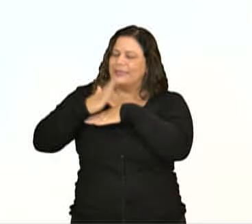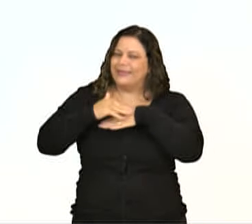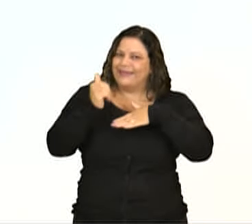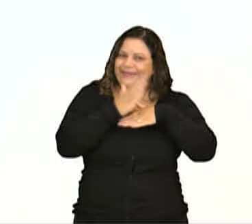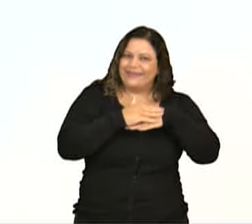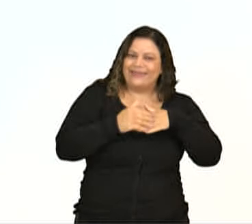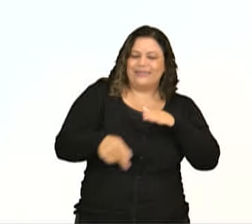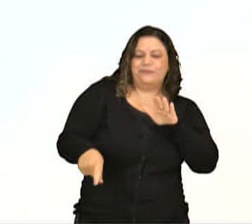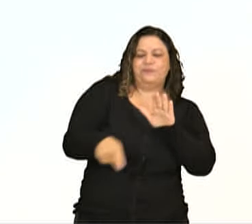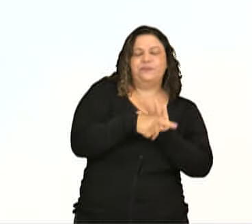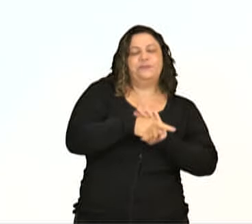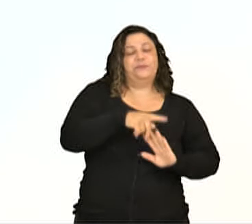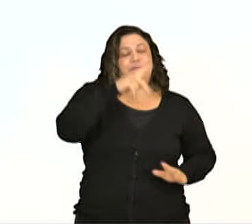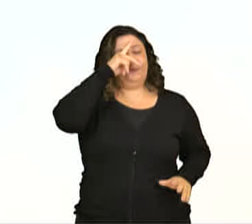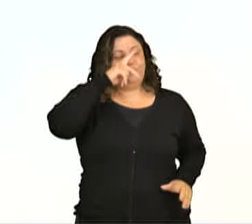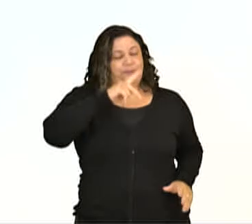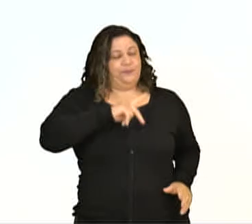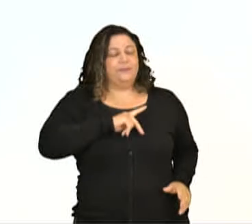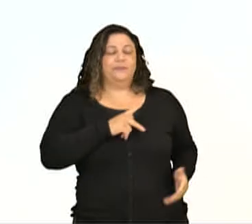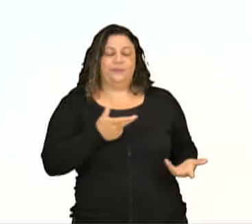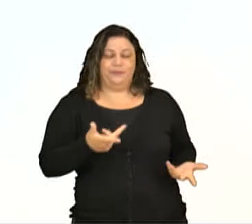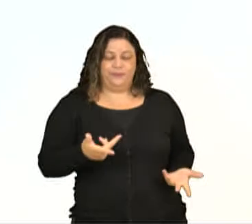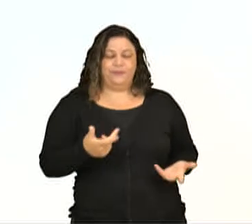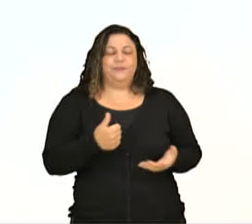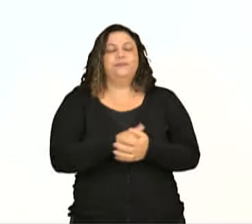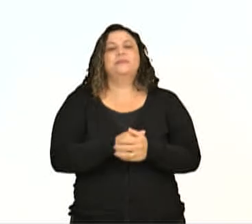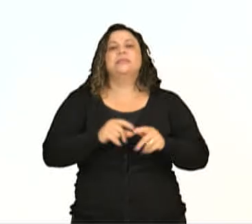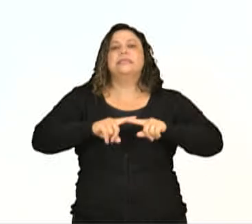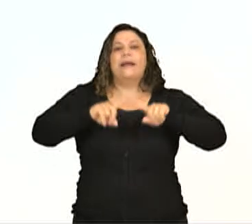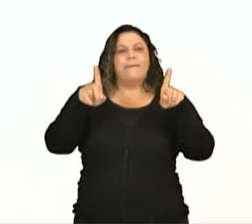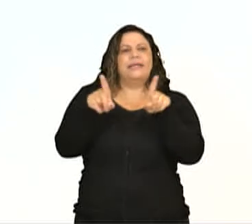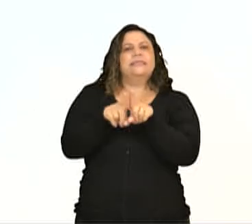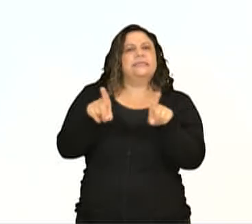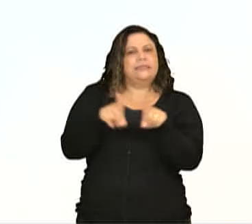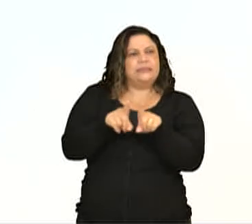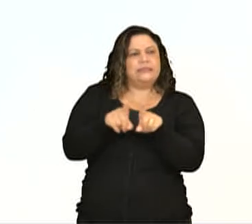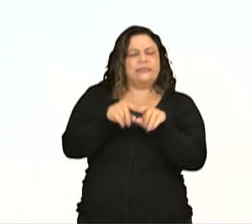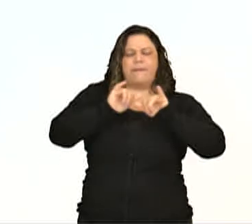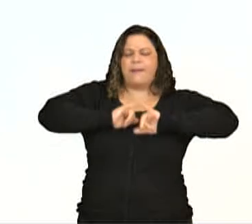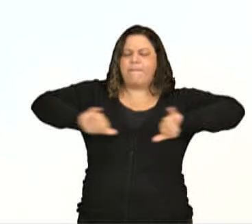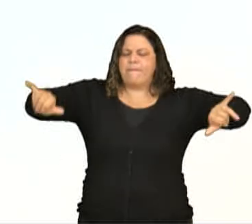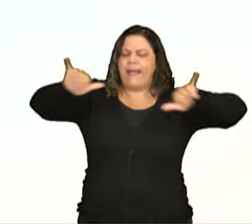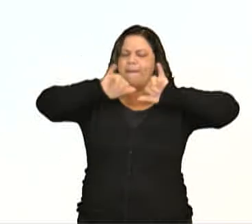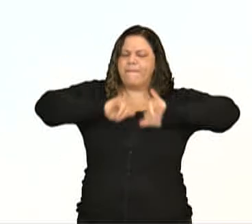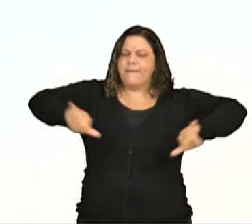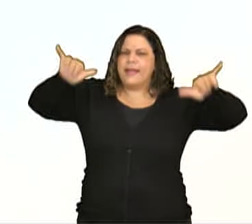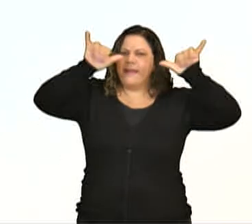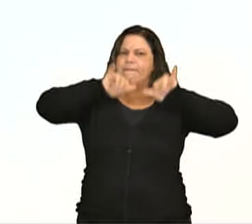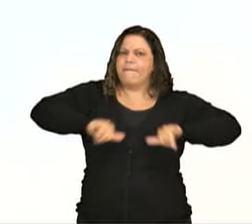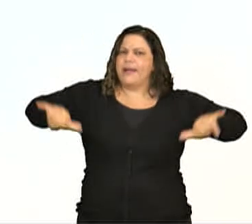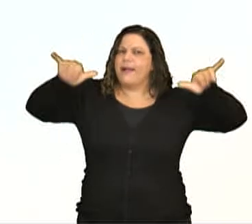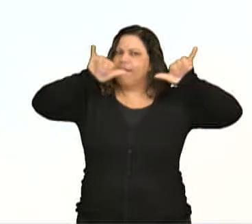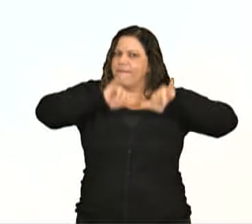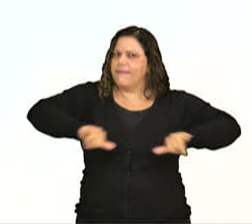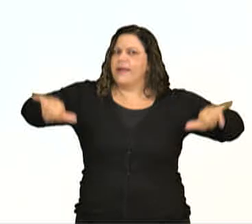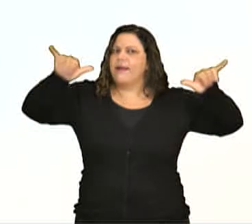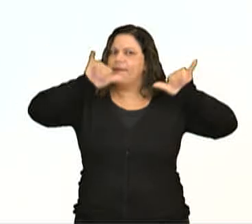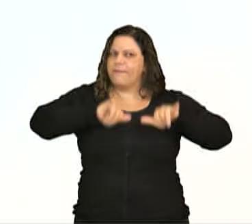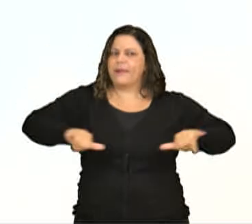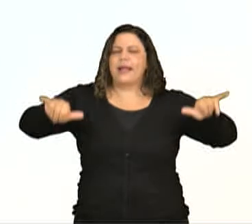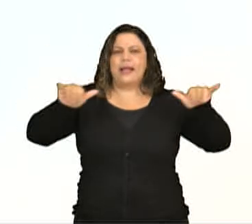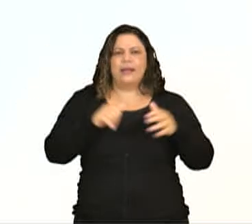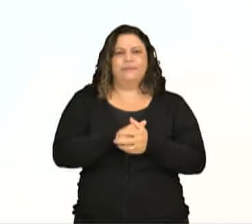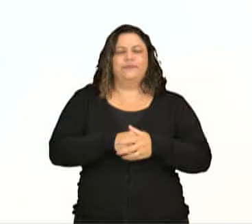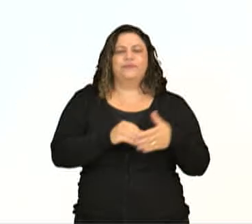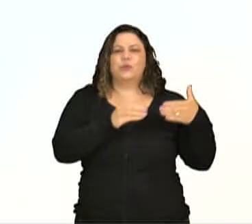próprio presidente Vargas, mas também era fruto da eficiente máquina de propaganda que existia, conduzida pelo